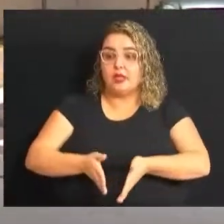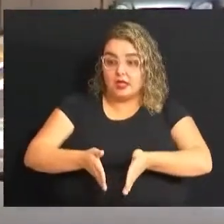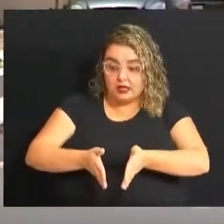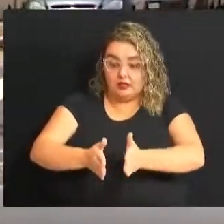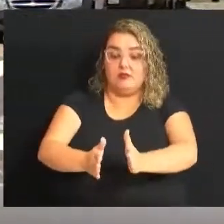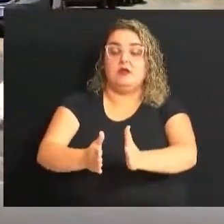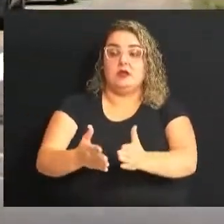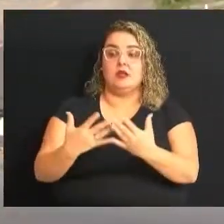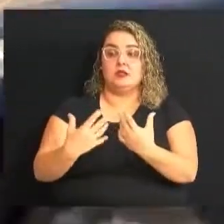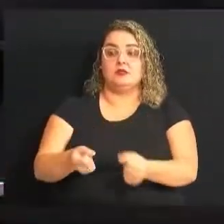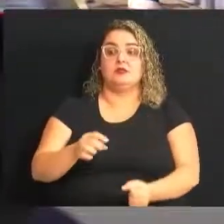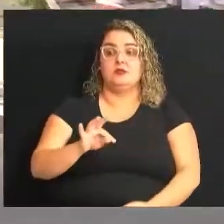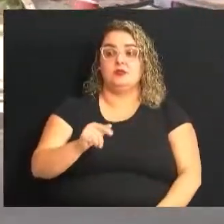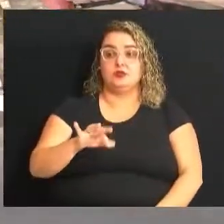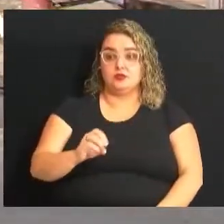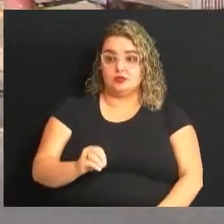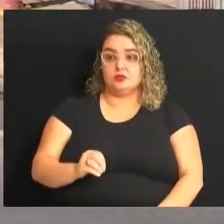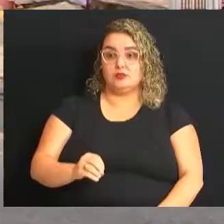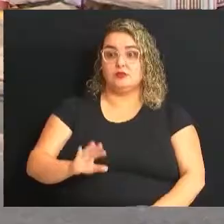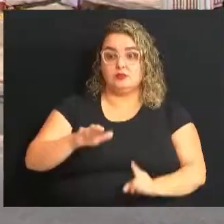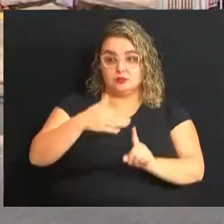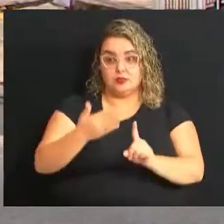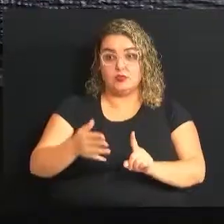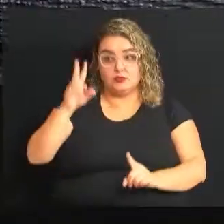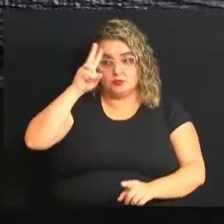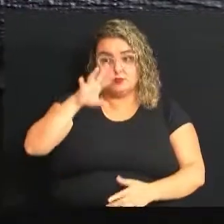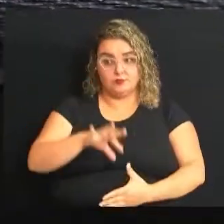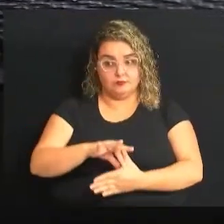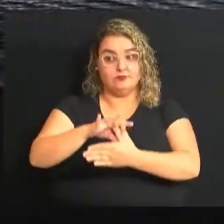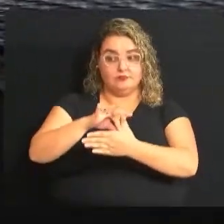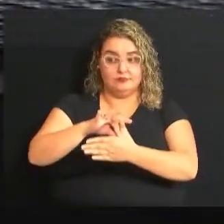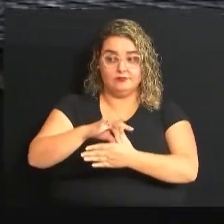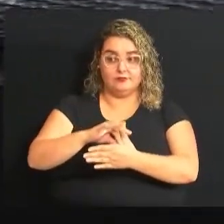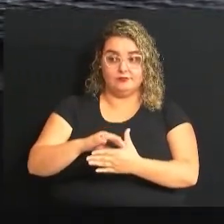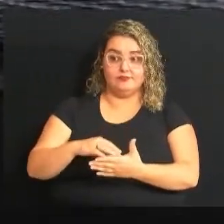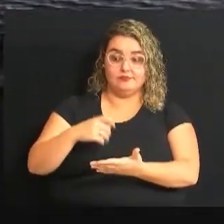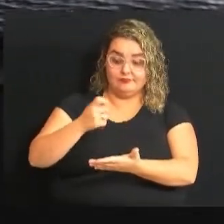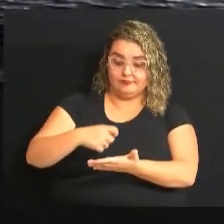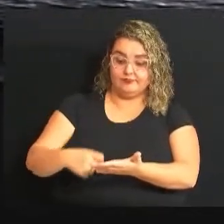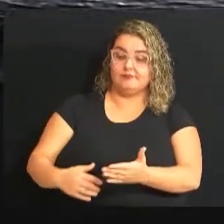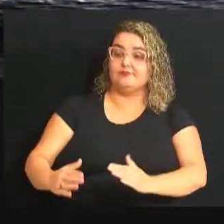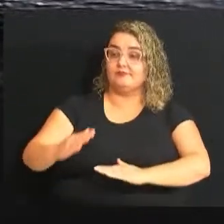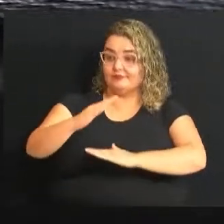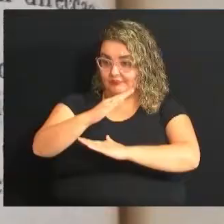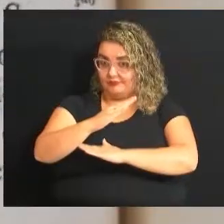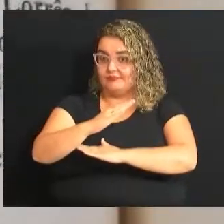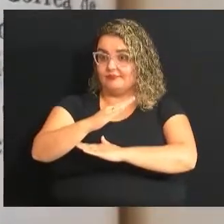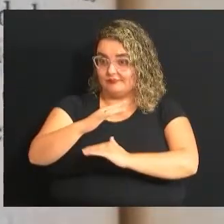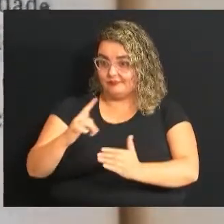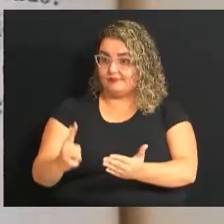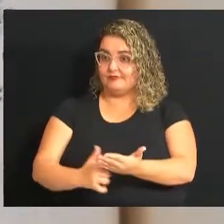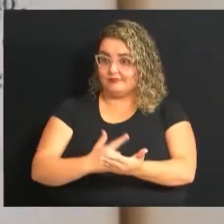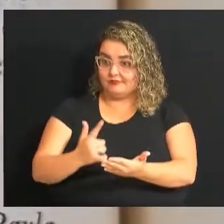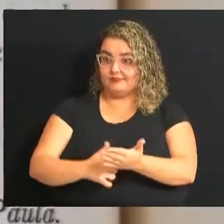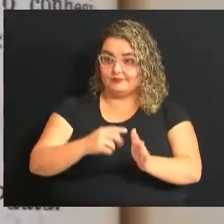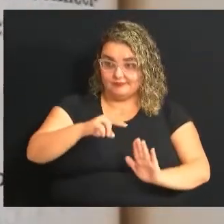para homenagear a história desse líder está nos registros da Câmara de Campinas, na